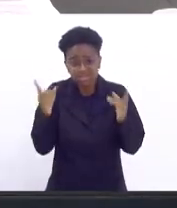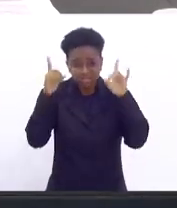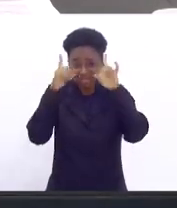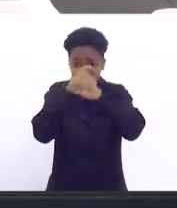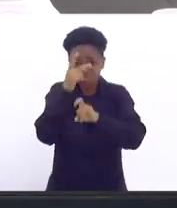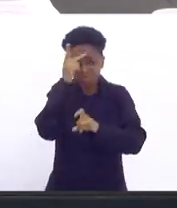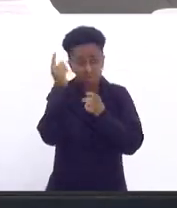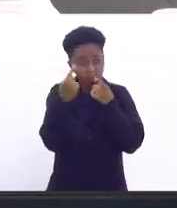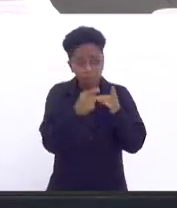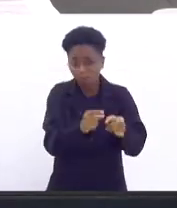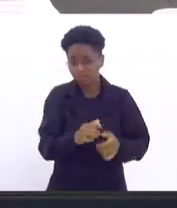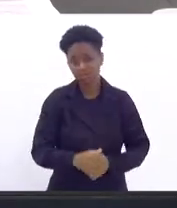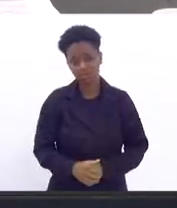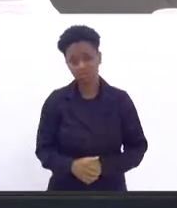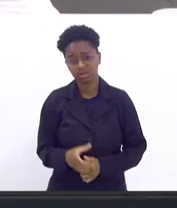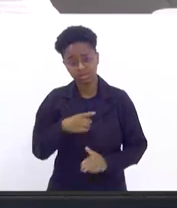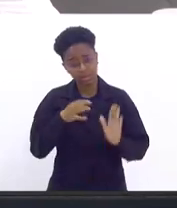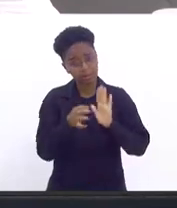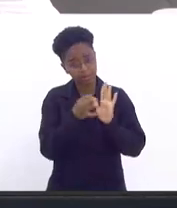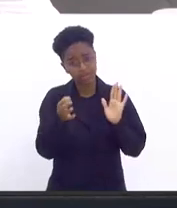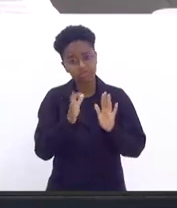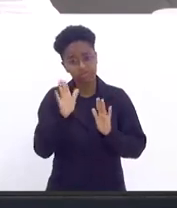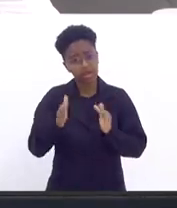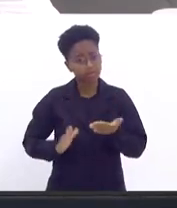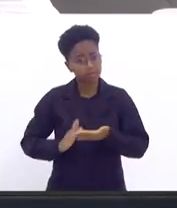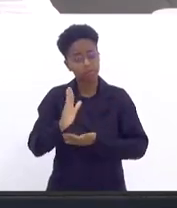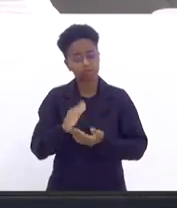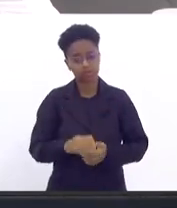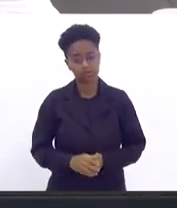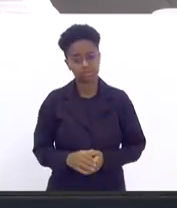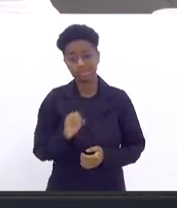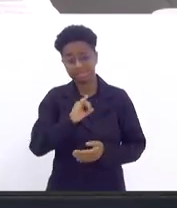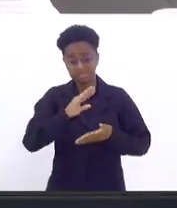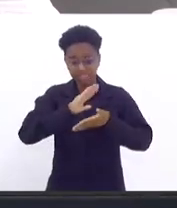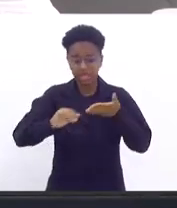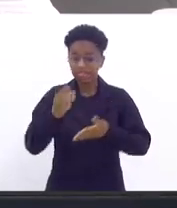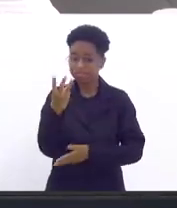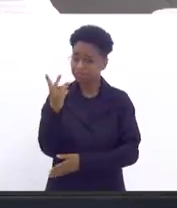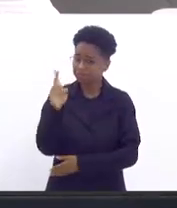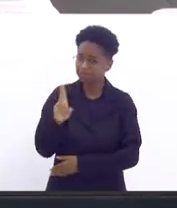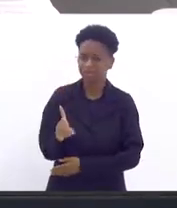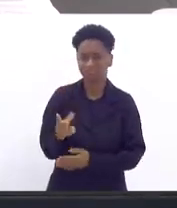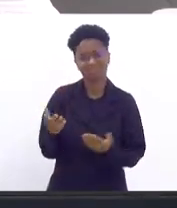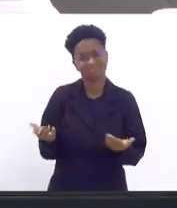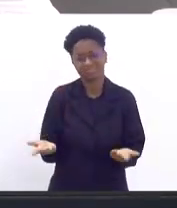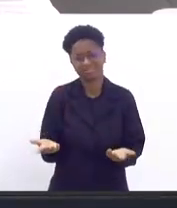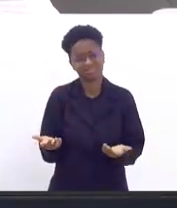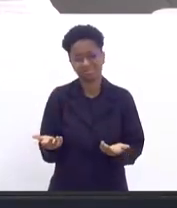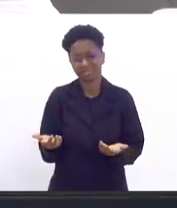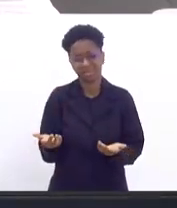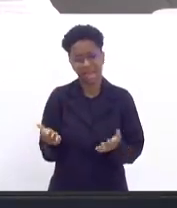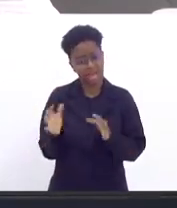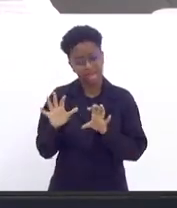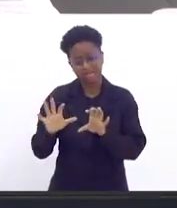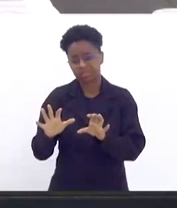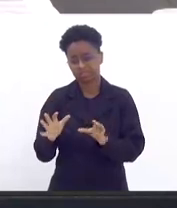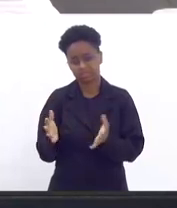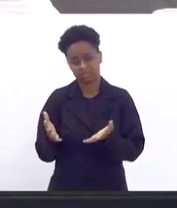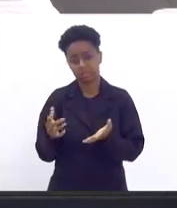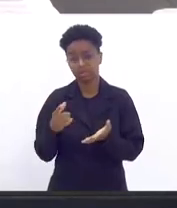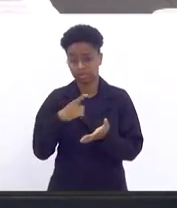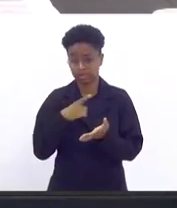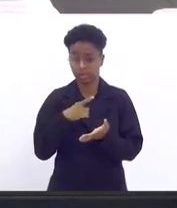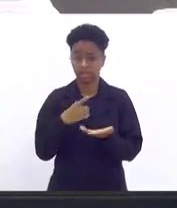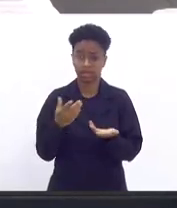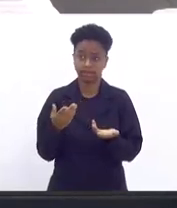vai ser contra e que tem um parecer favorável aí retira já Pela terceira vez Então nesse sentido quer dizer tem o